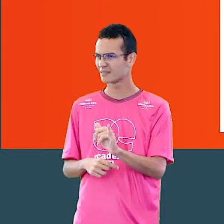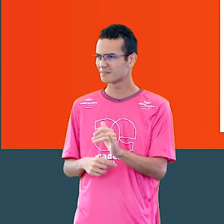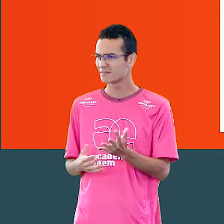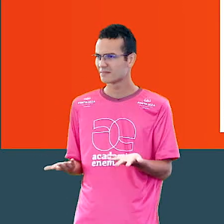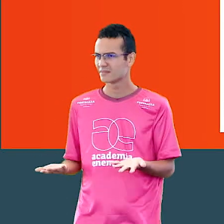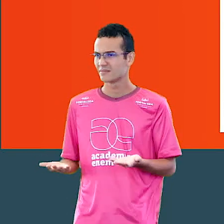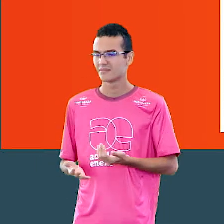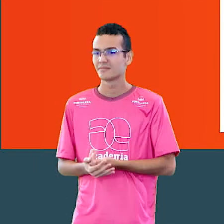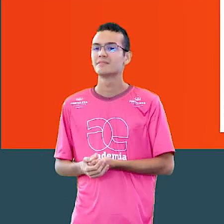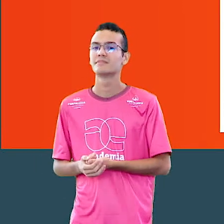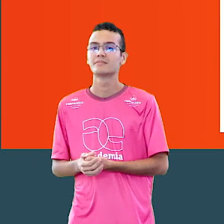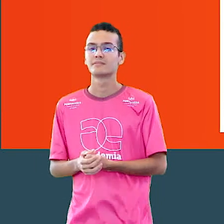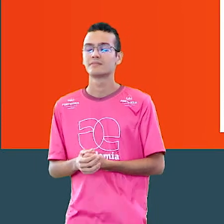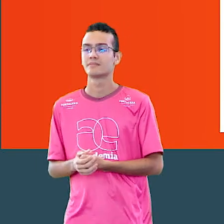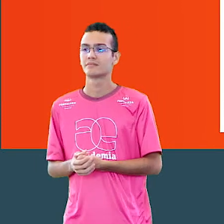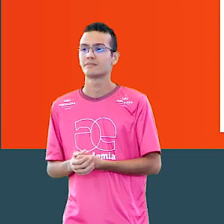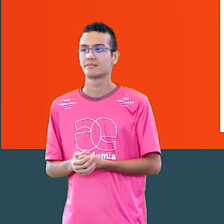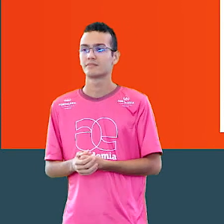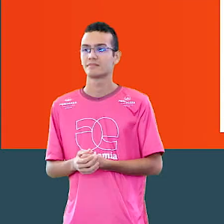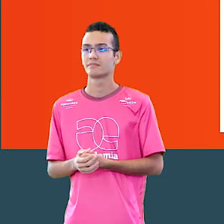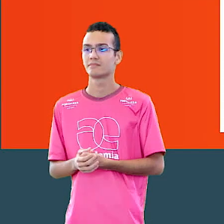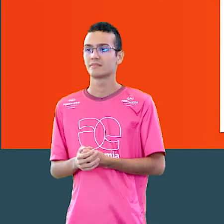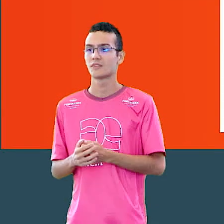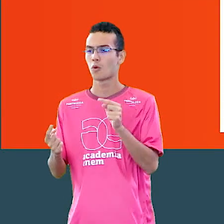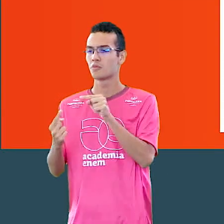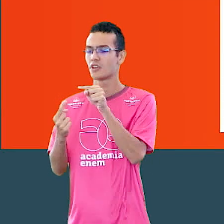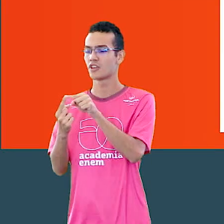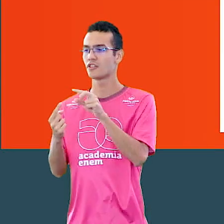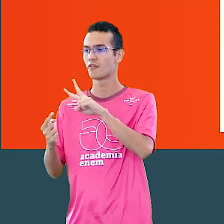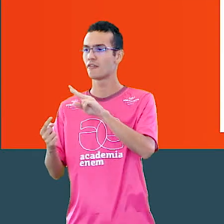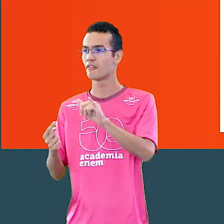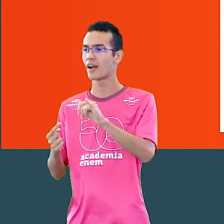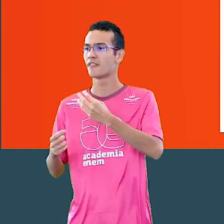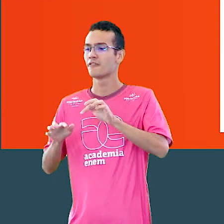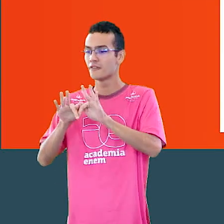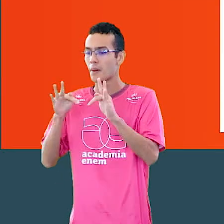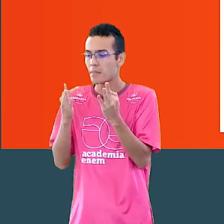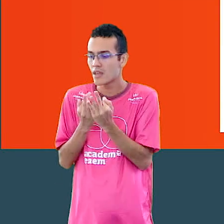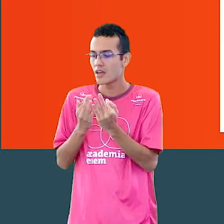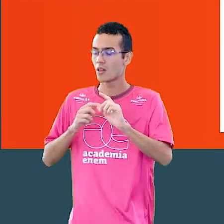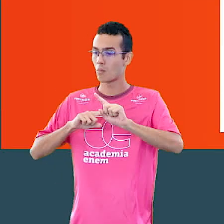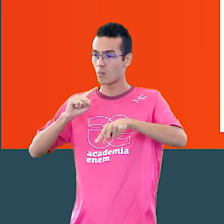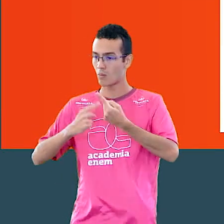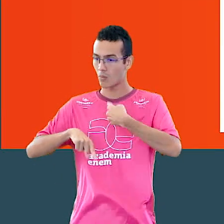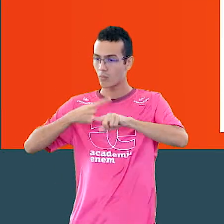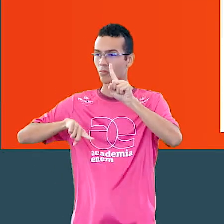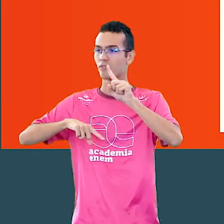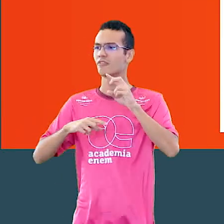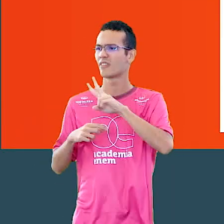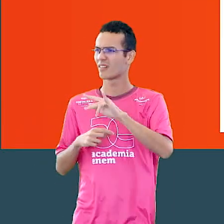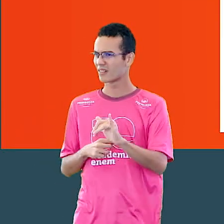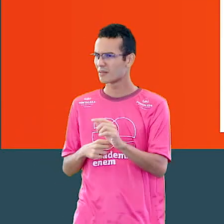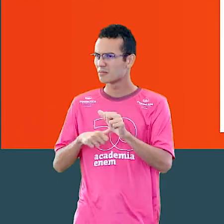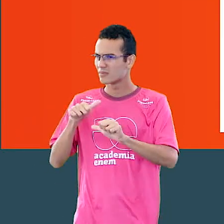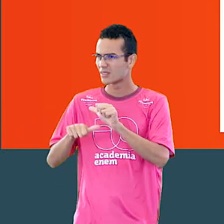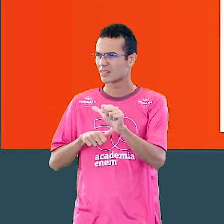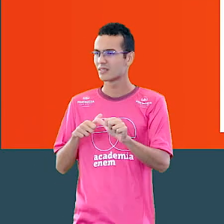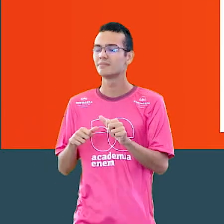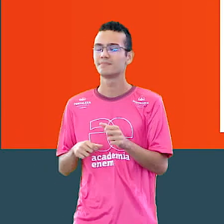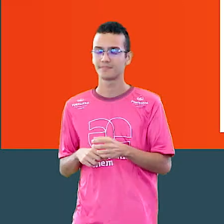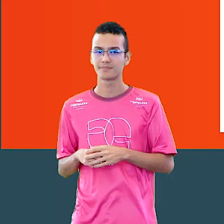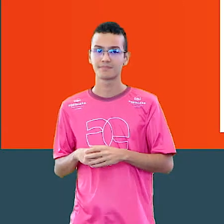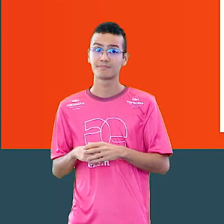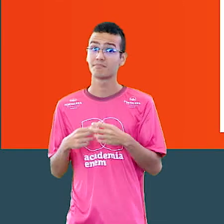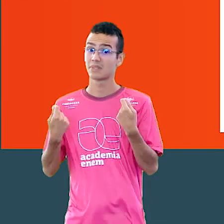que esse seu objetivo vai mudar a vida também da sua família? Então, essa avaliação, ela precisa estar sendo